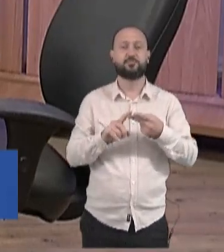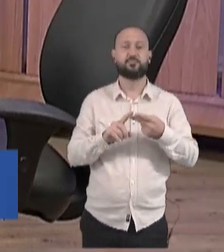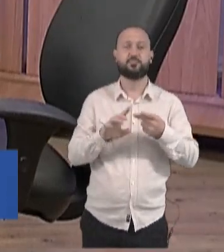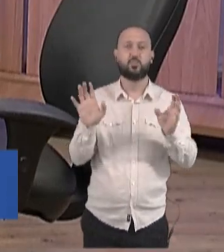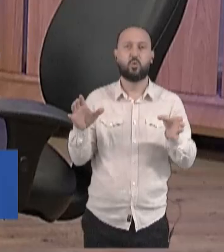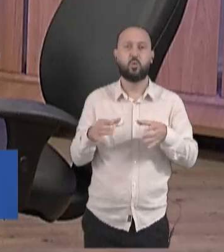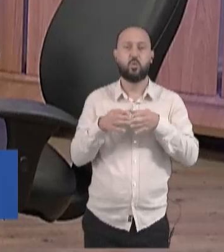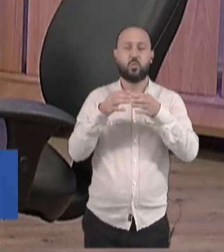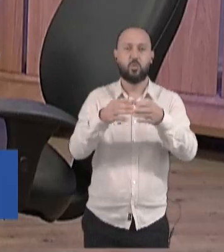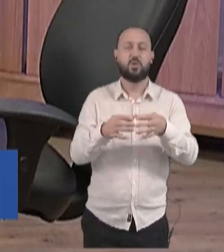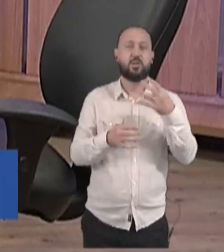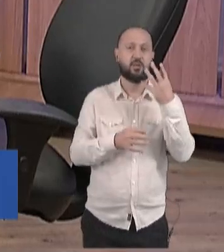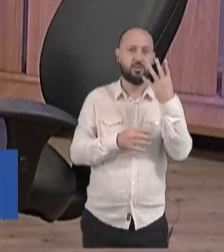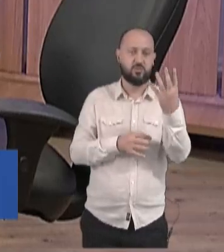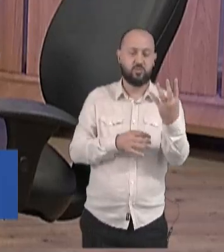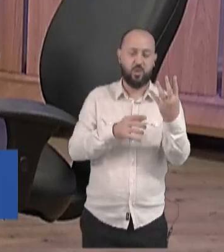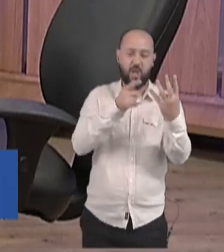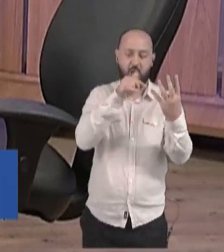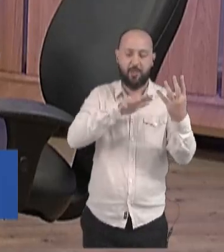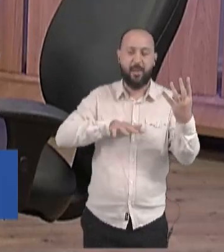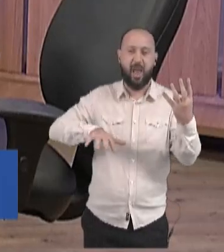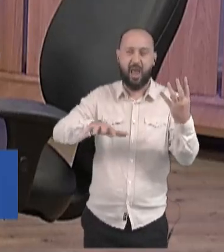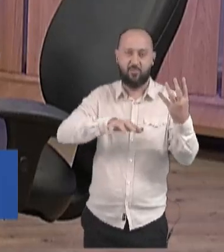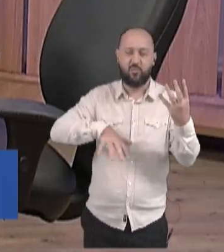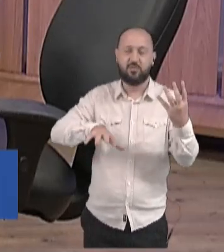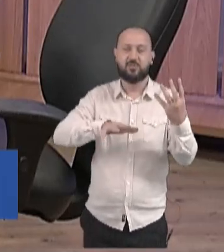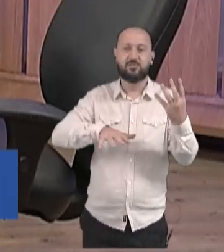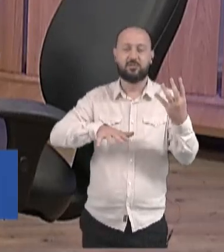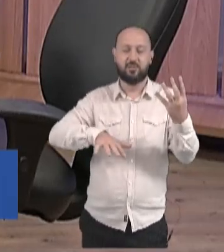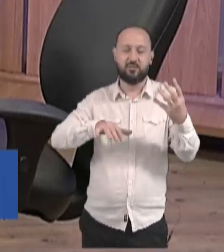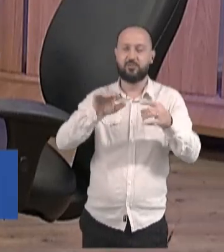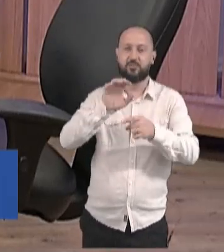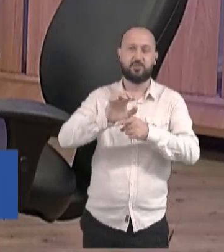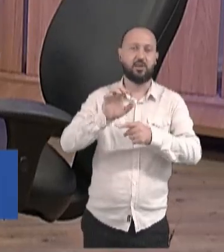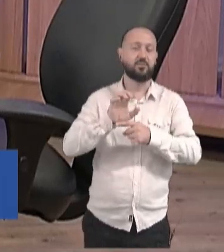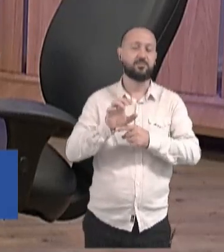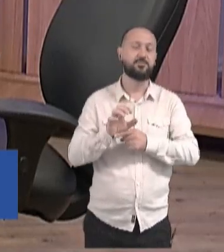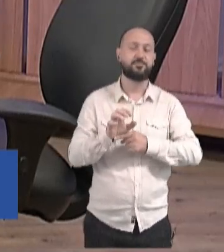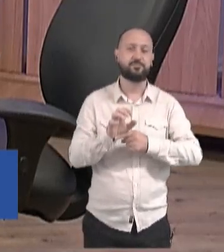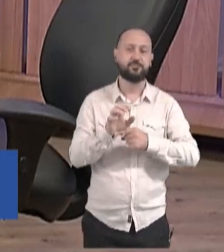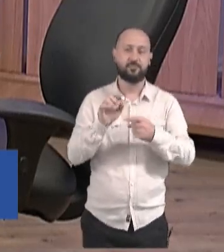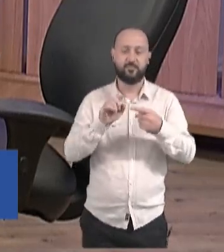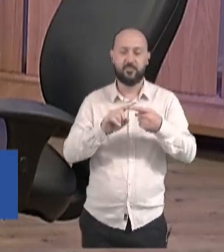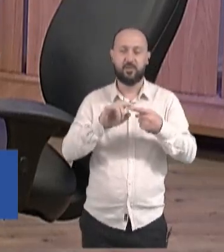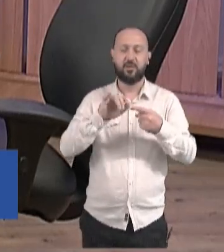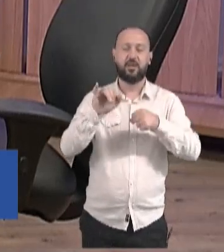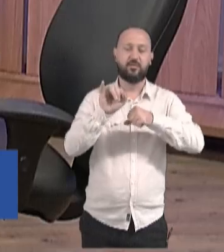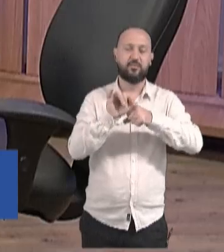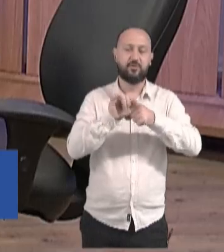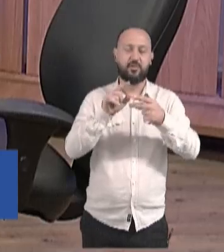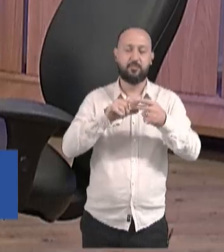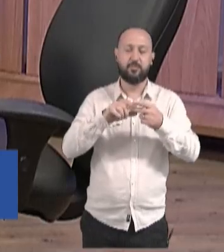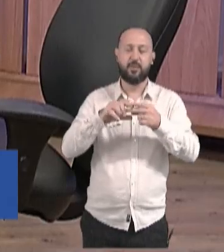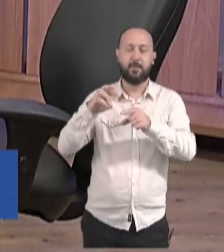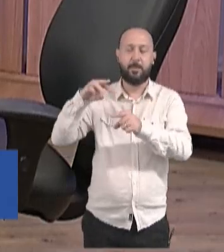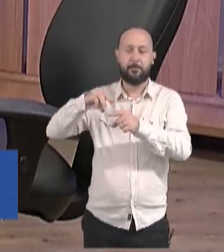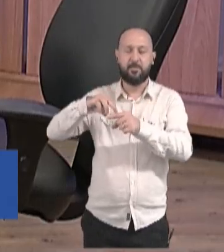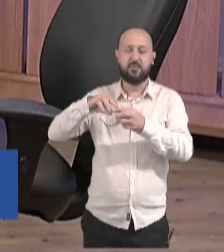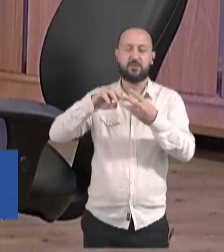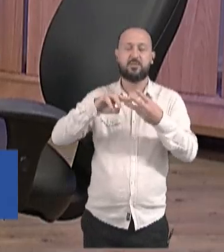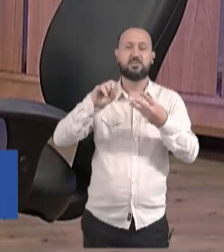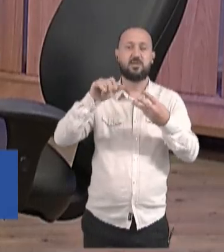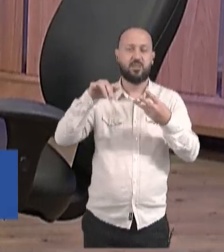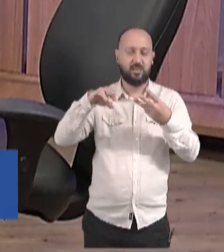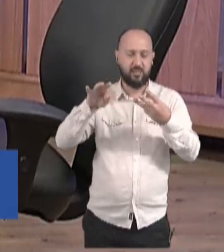o Comitê das 4 bacias hidrográficas aqui do nosso estado, a Ivinhema, Miranda, Santana,